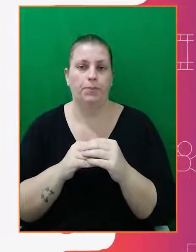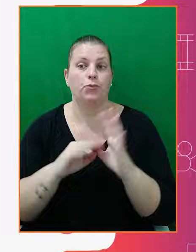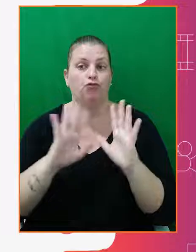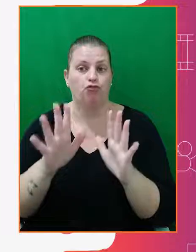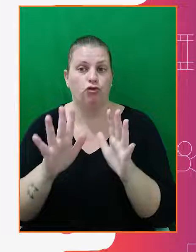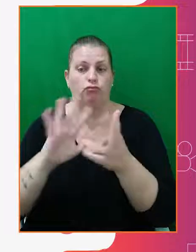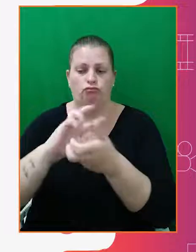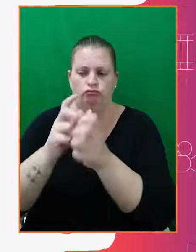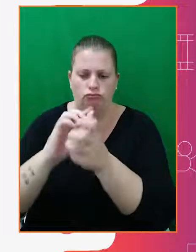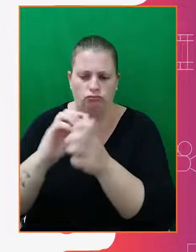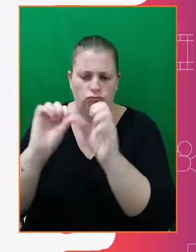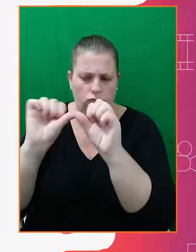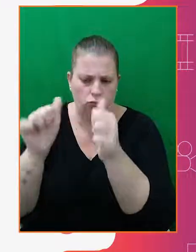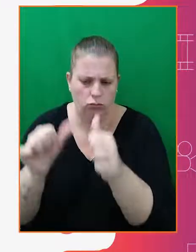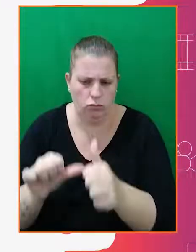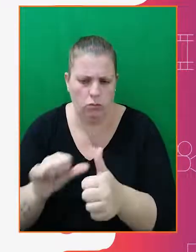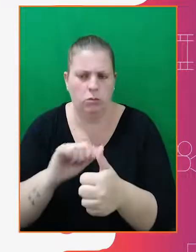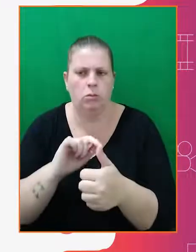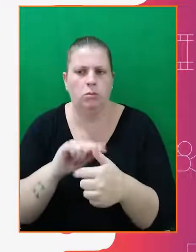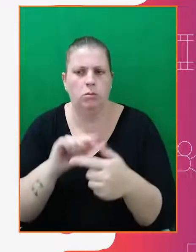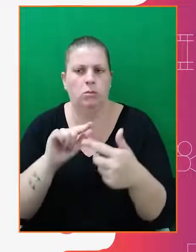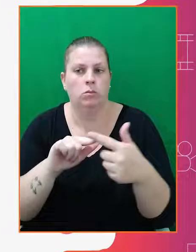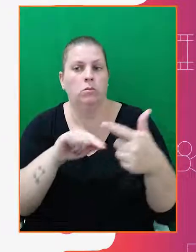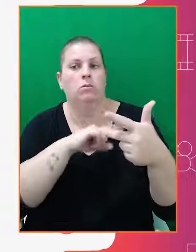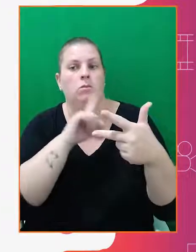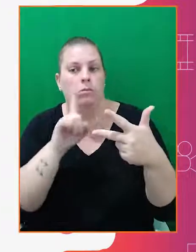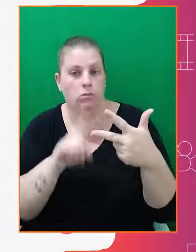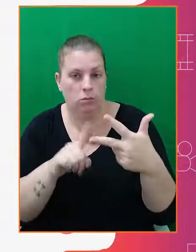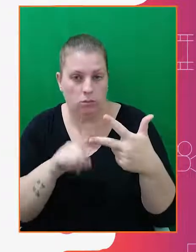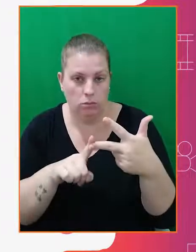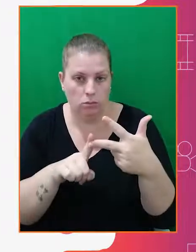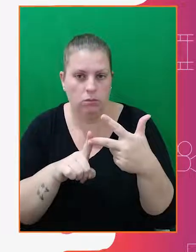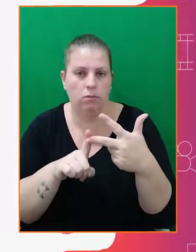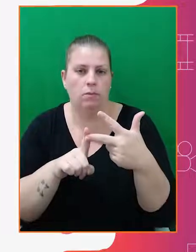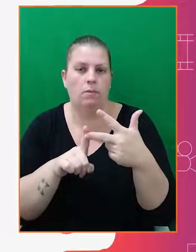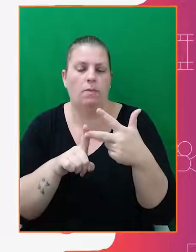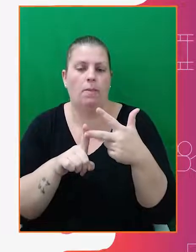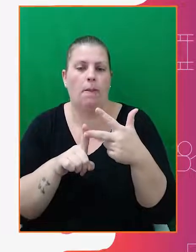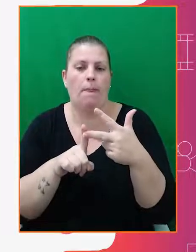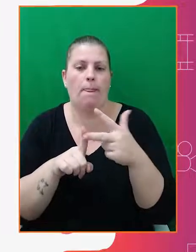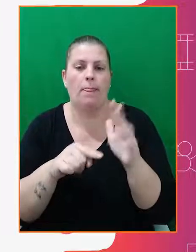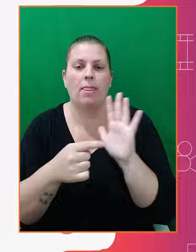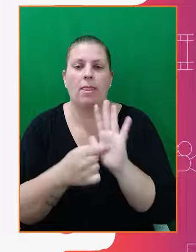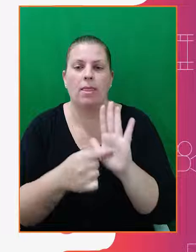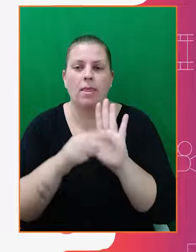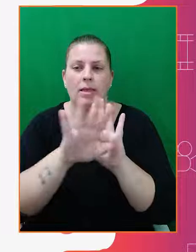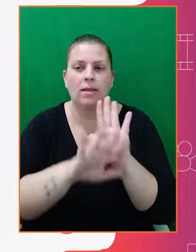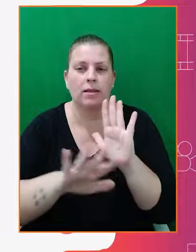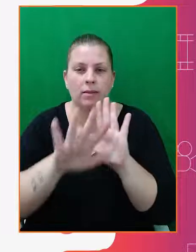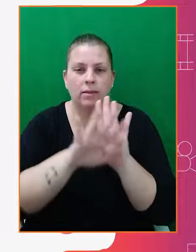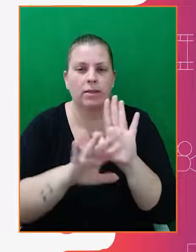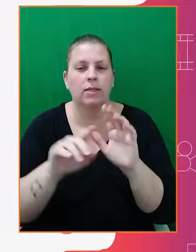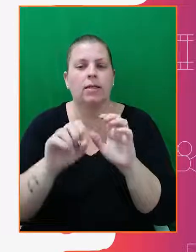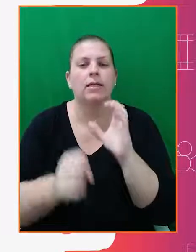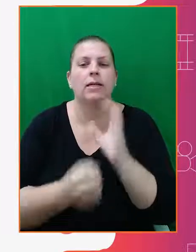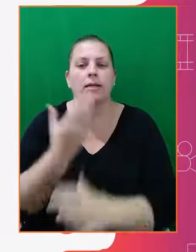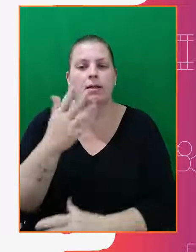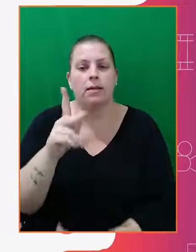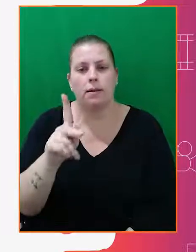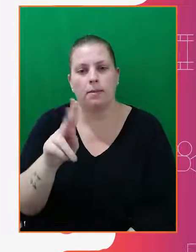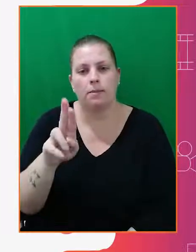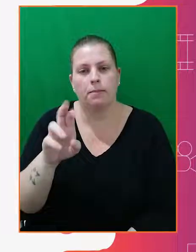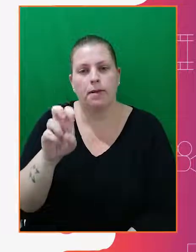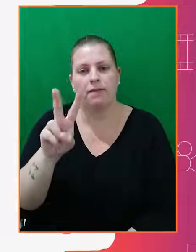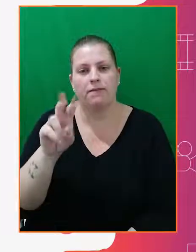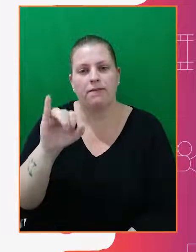Depois de modelado, os personagens e objetos e cenários são juntos e criado então o